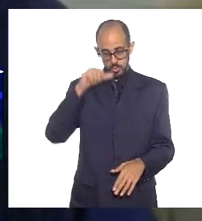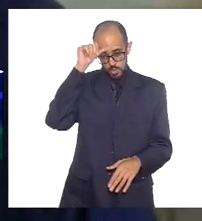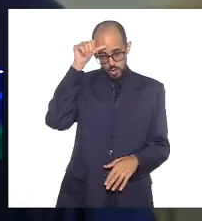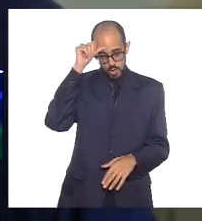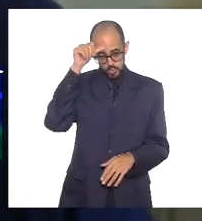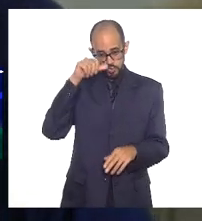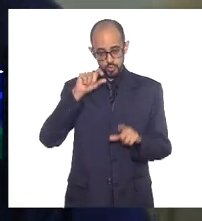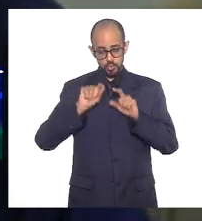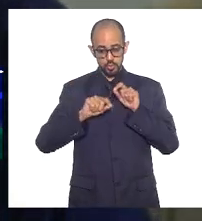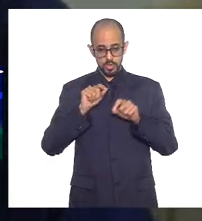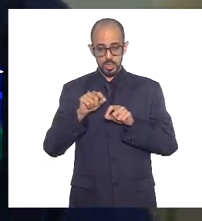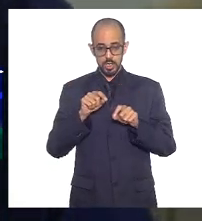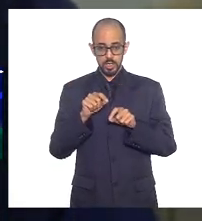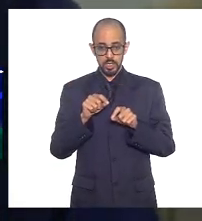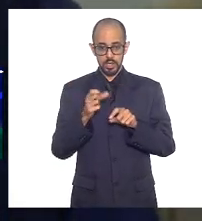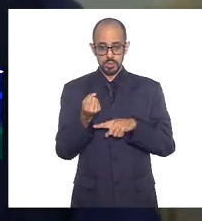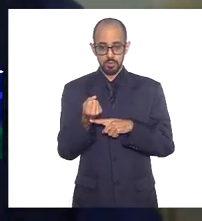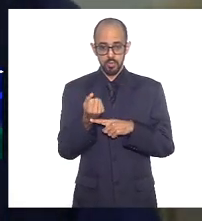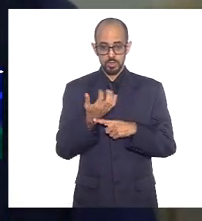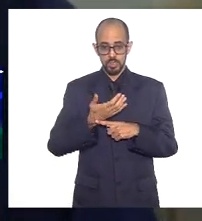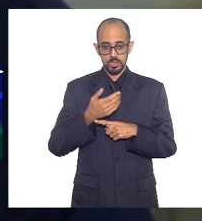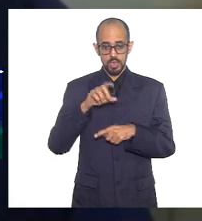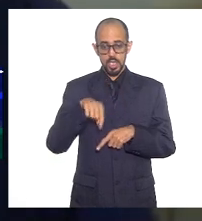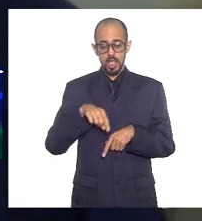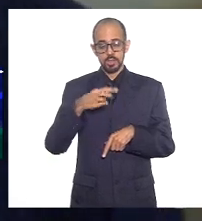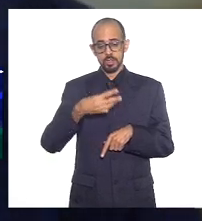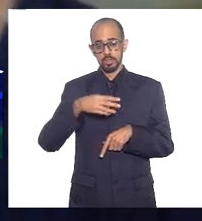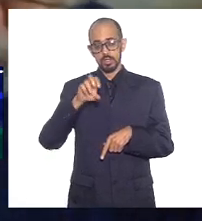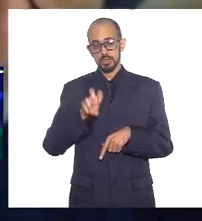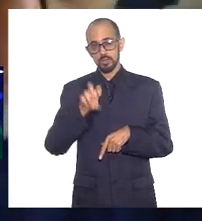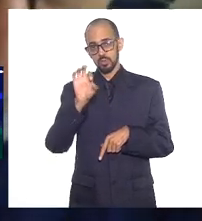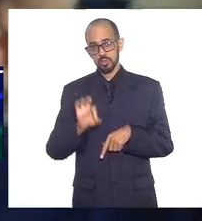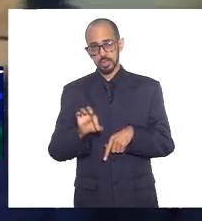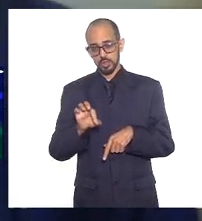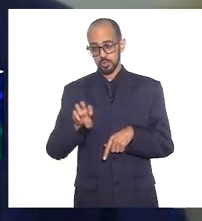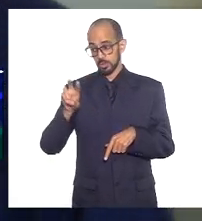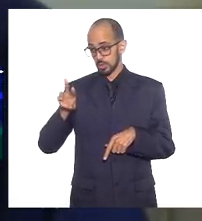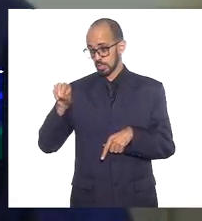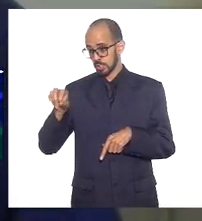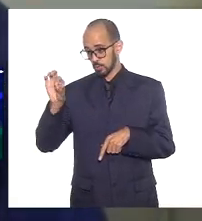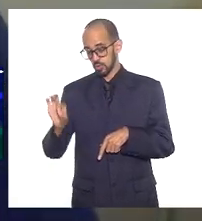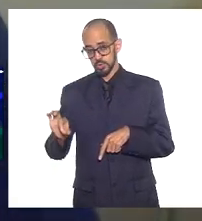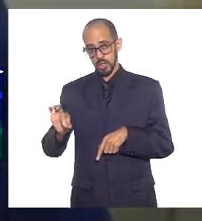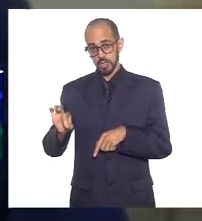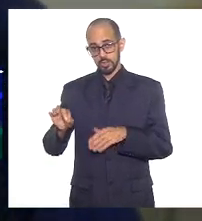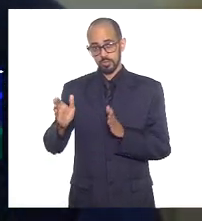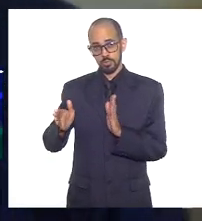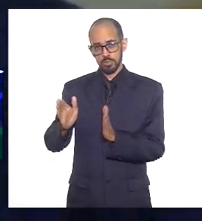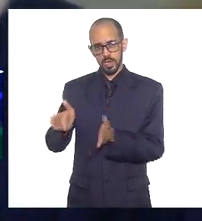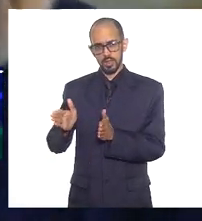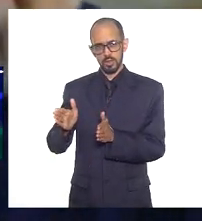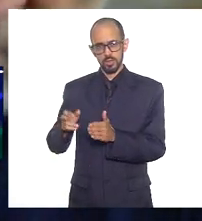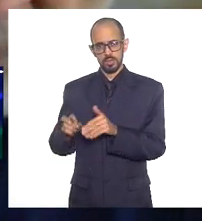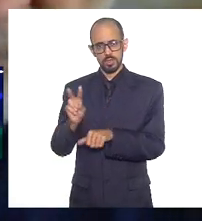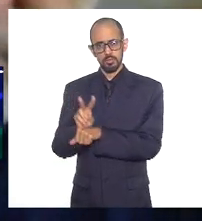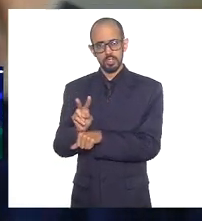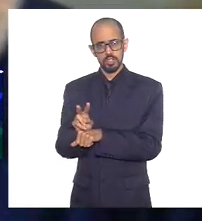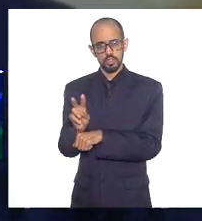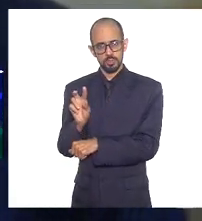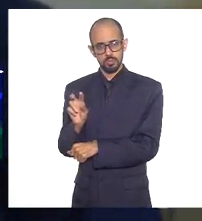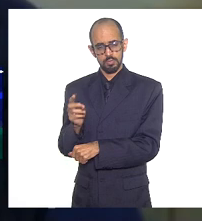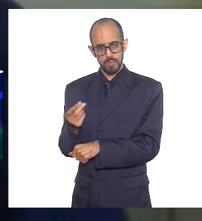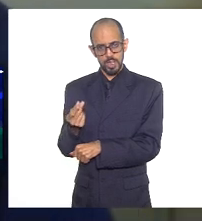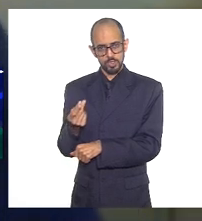esse número está em 35% 30% para margem e 5%